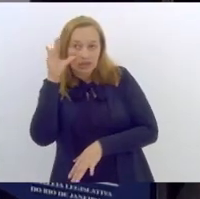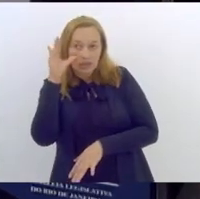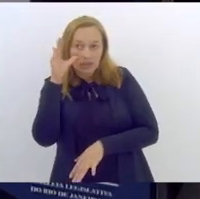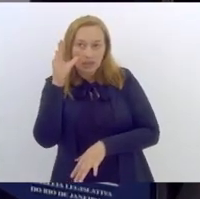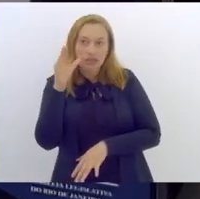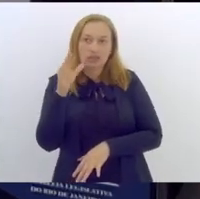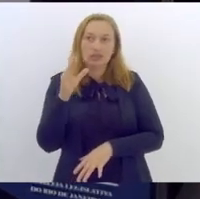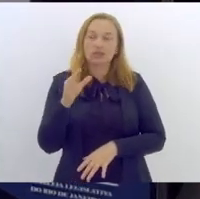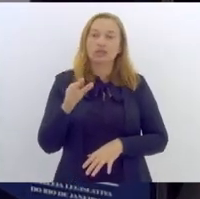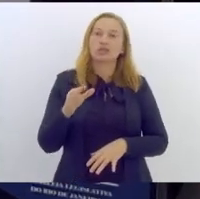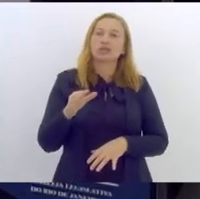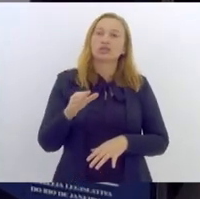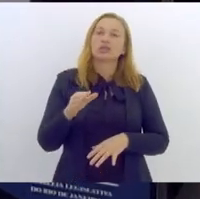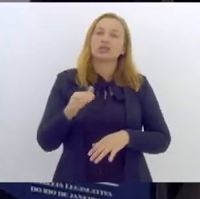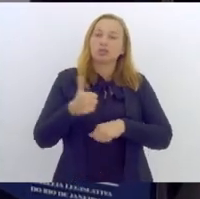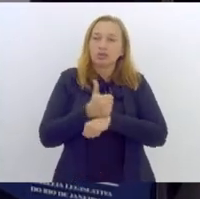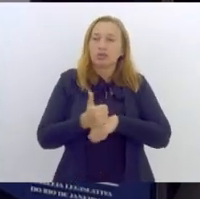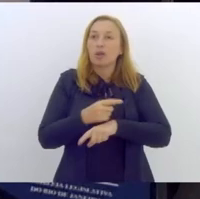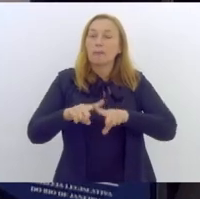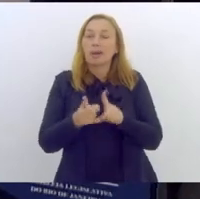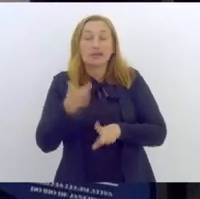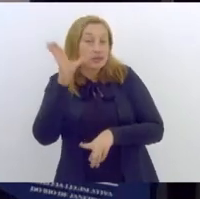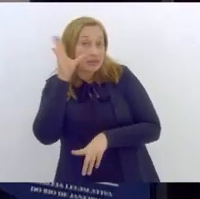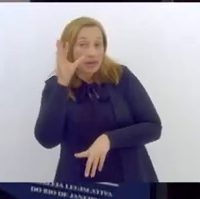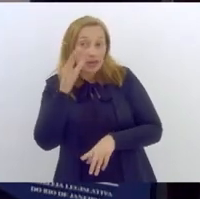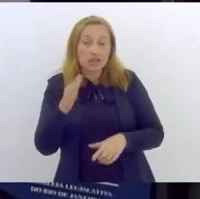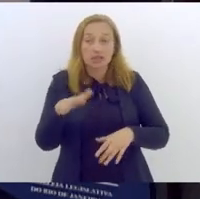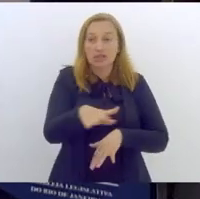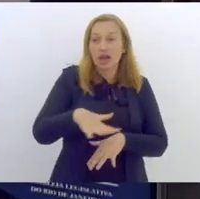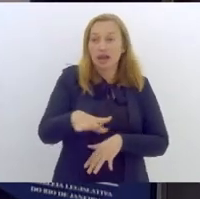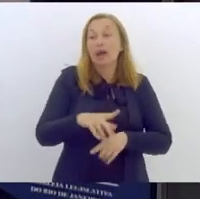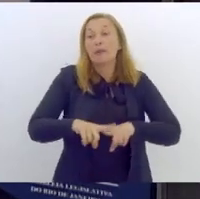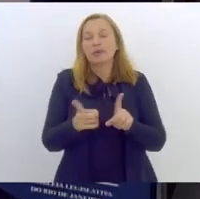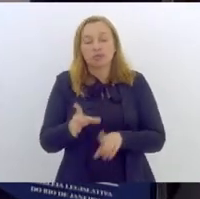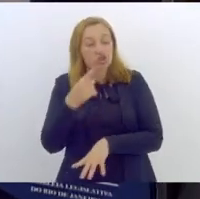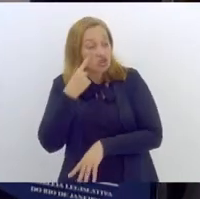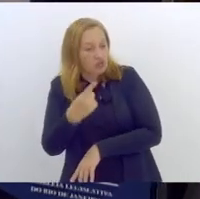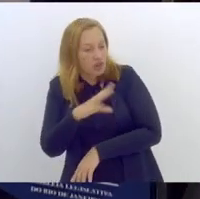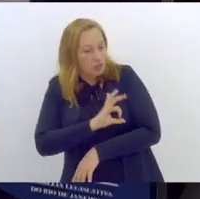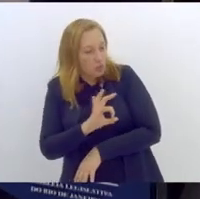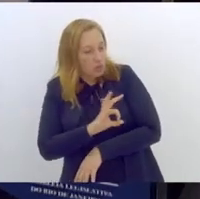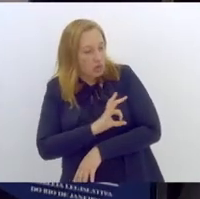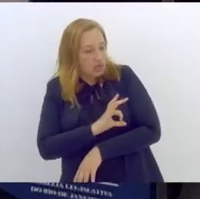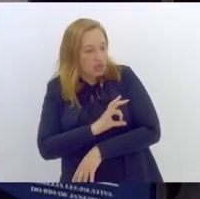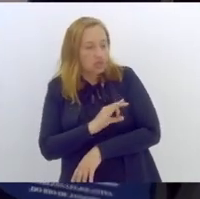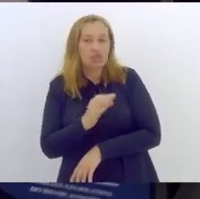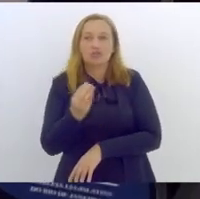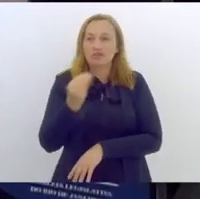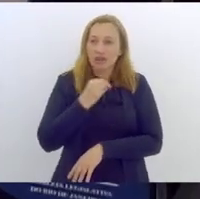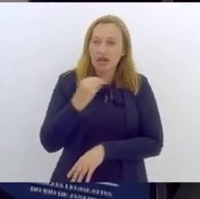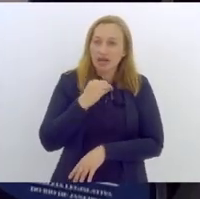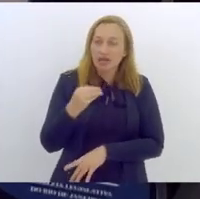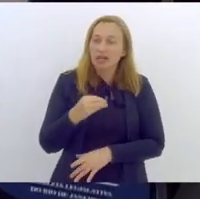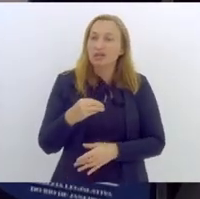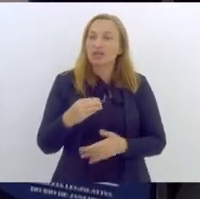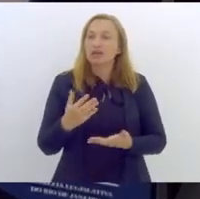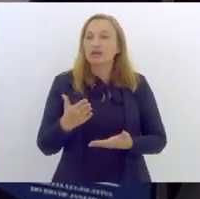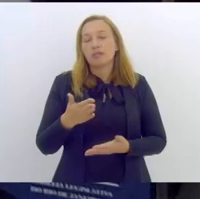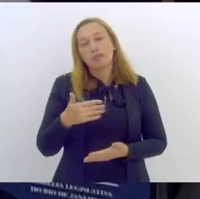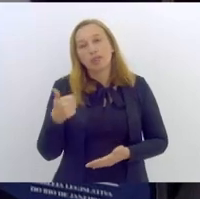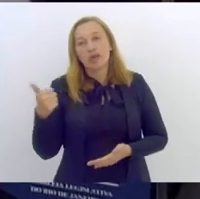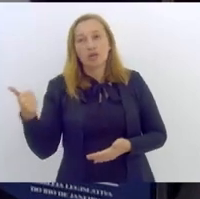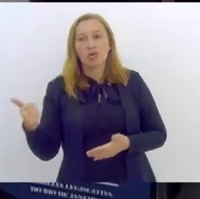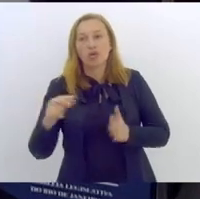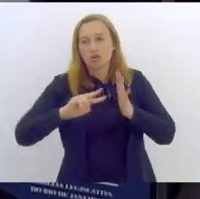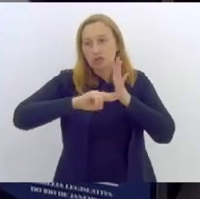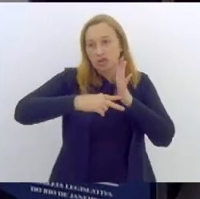da categoria que ele representa Mas como você tem uma polícia defasada Como já foi dito aqui nada mais é dever do